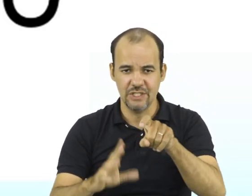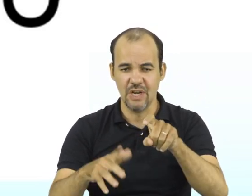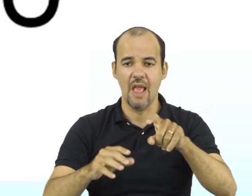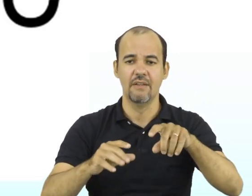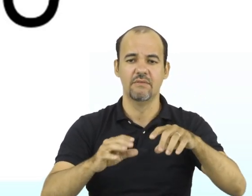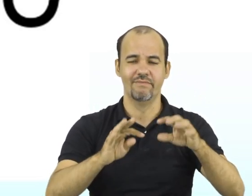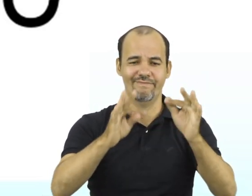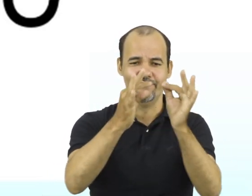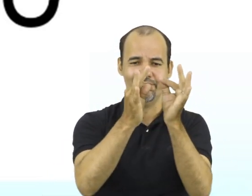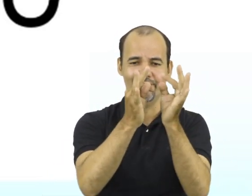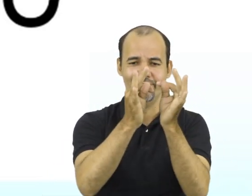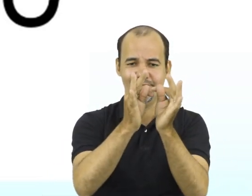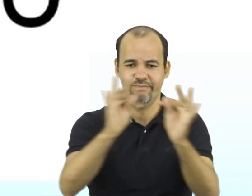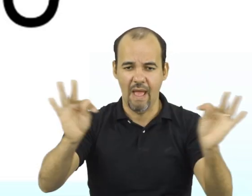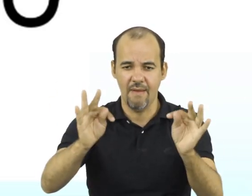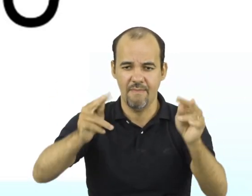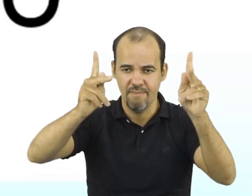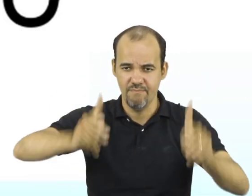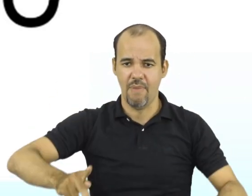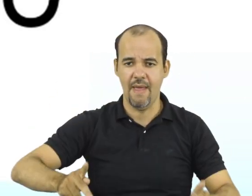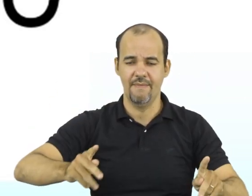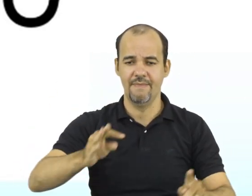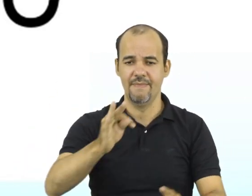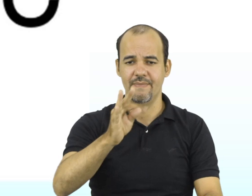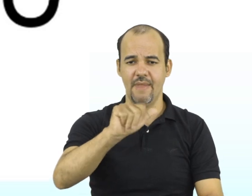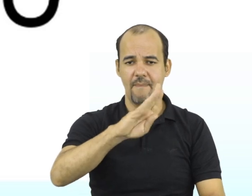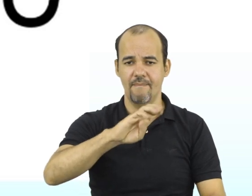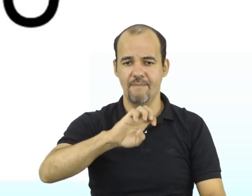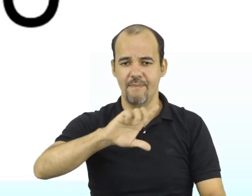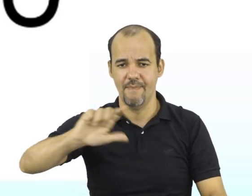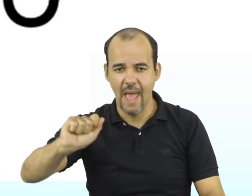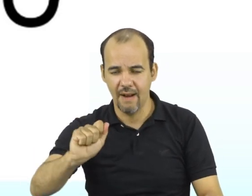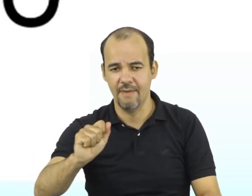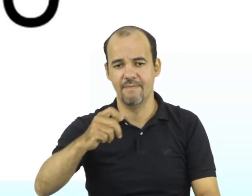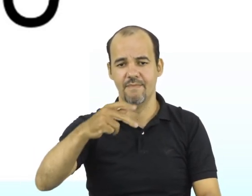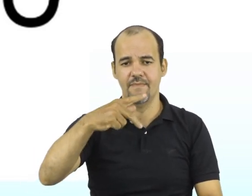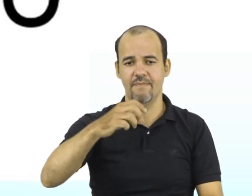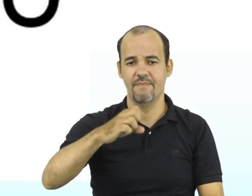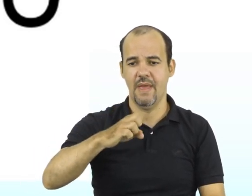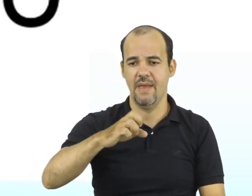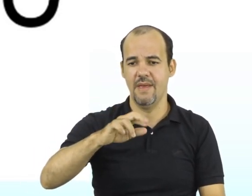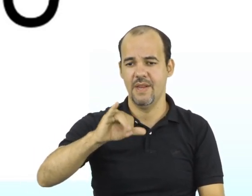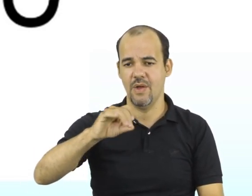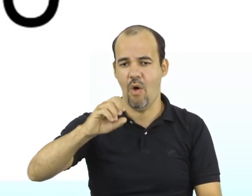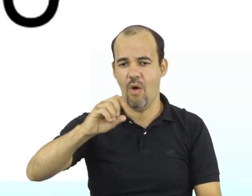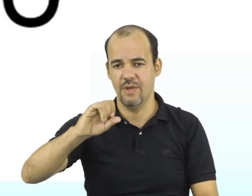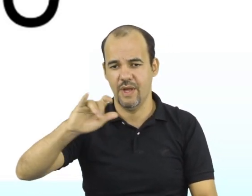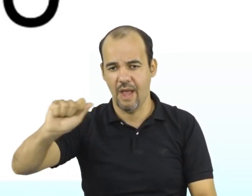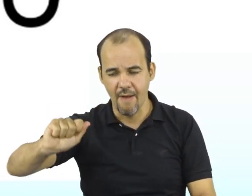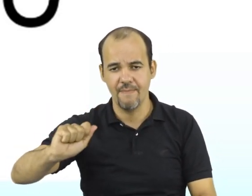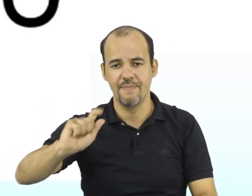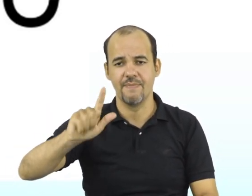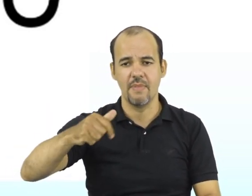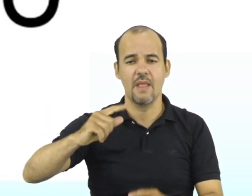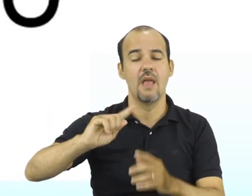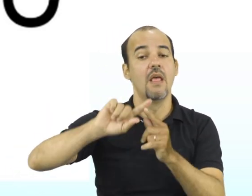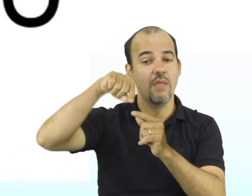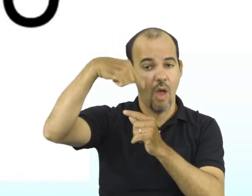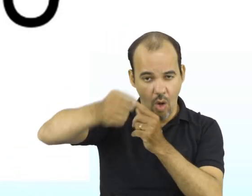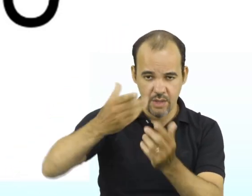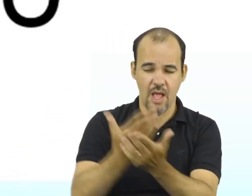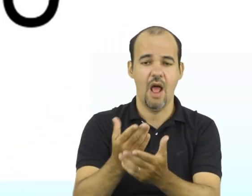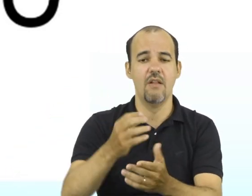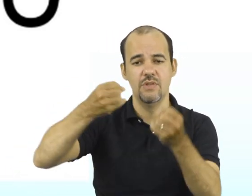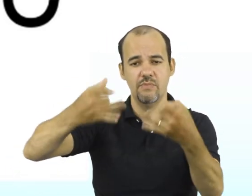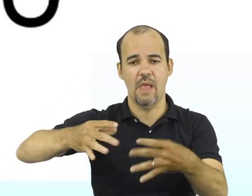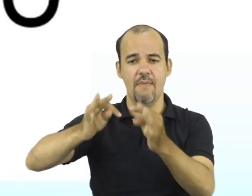periódica? Deixa eu te dar um spoiler. Tabela periódica é o assunto da nossa próxima aula. Então, fica ligado